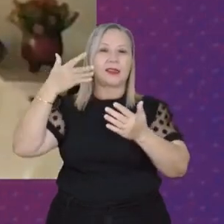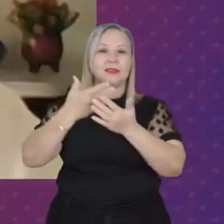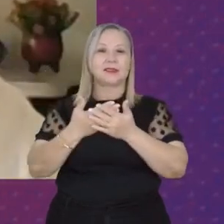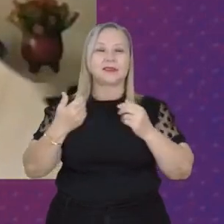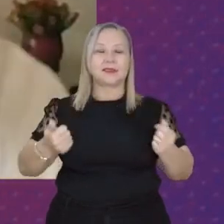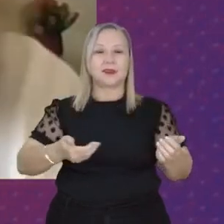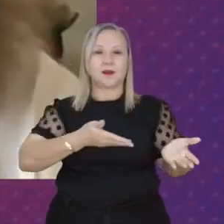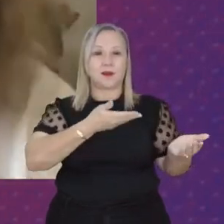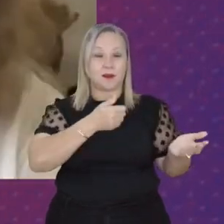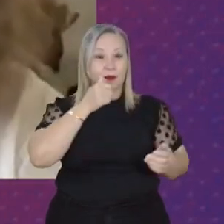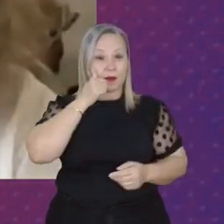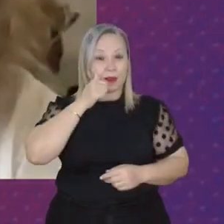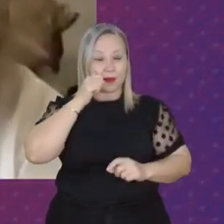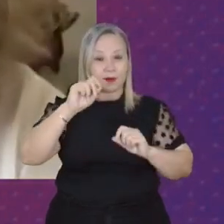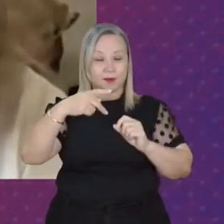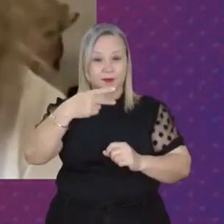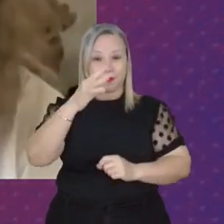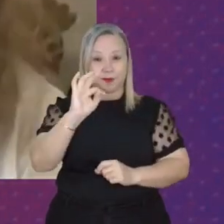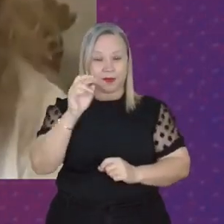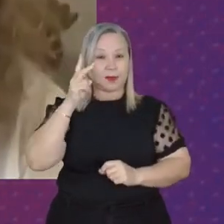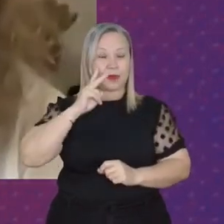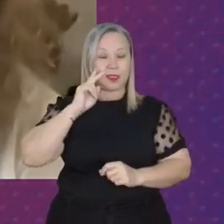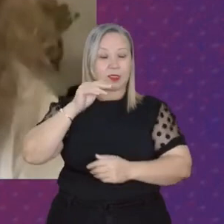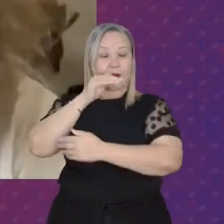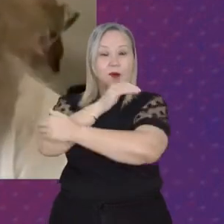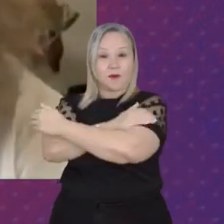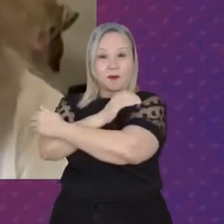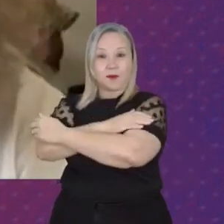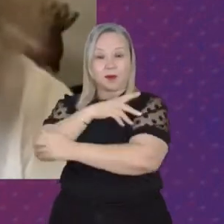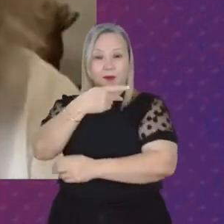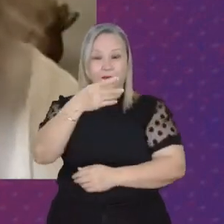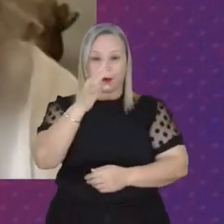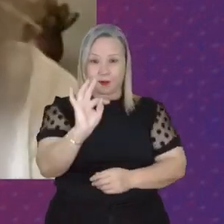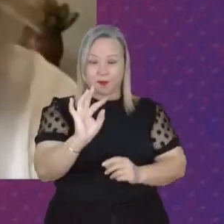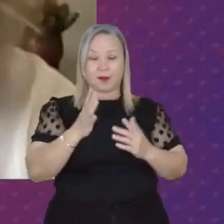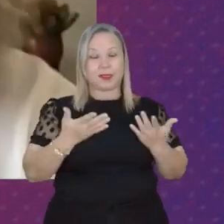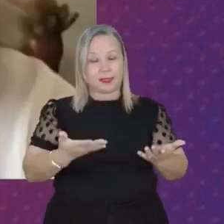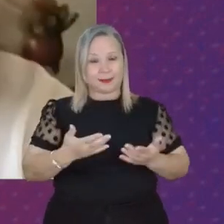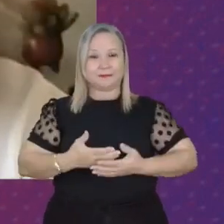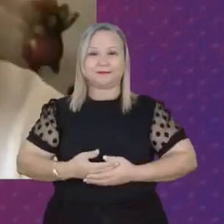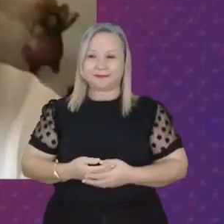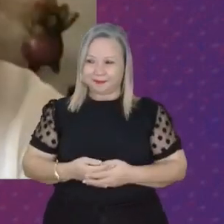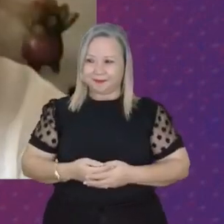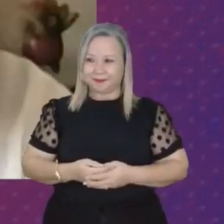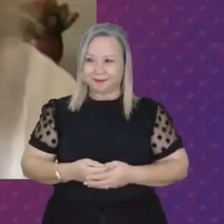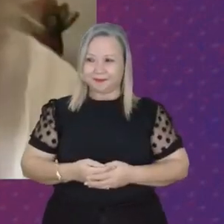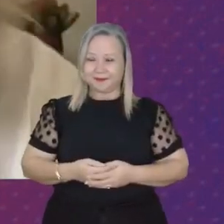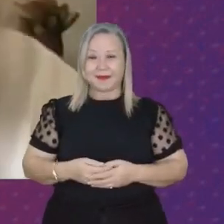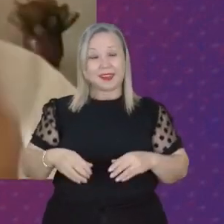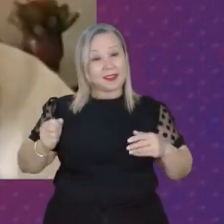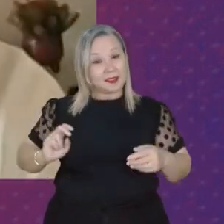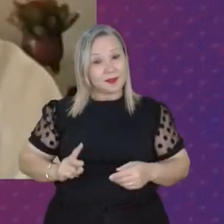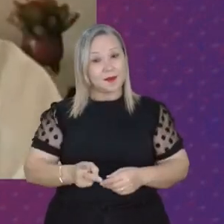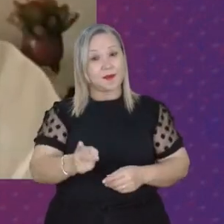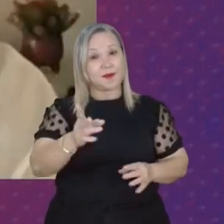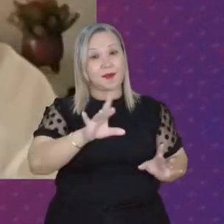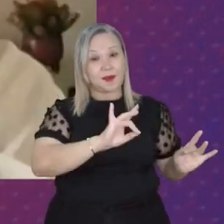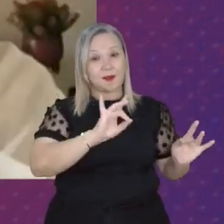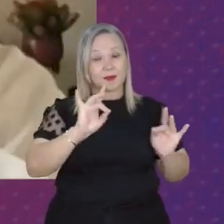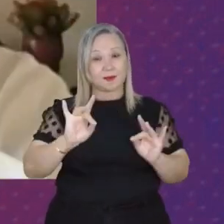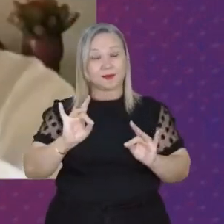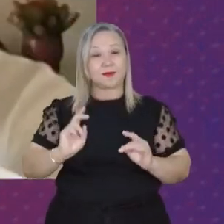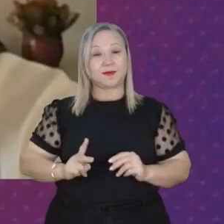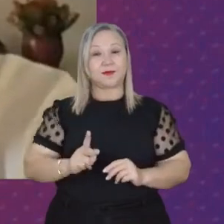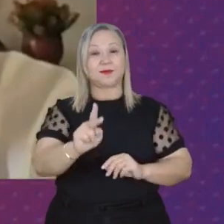das mulheres do PT, a história do feminismo no Partido dos Trabalhadores, dando seguimento